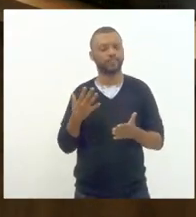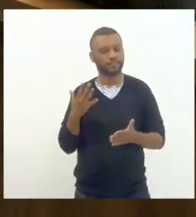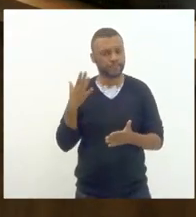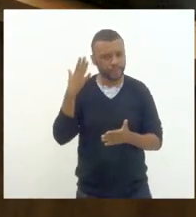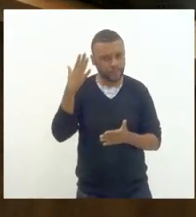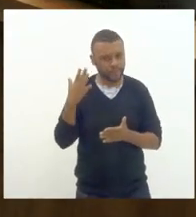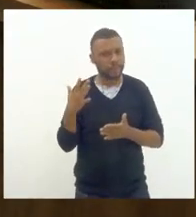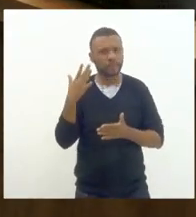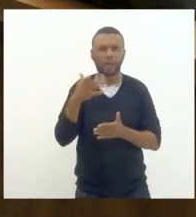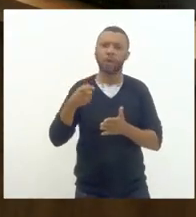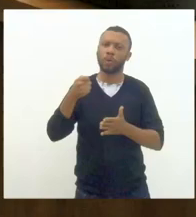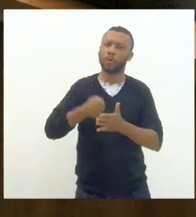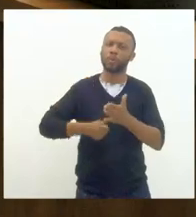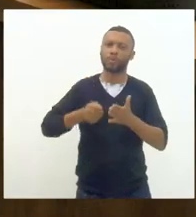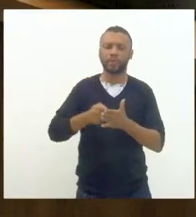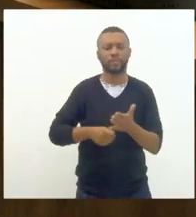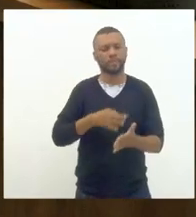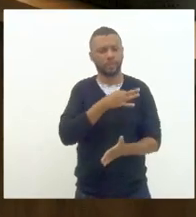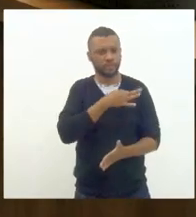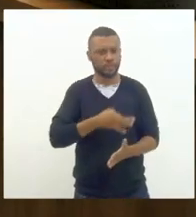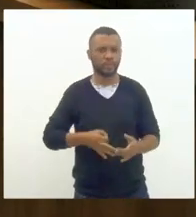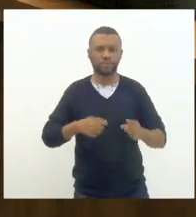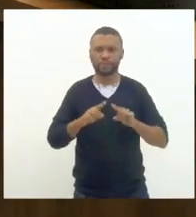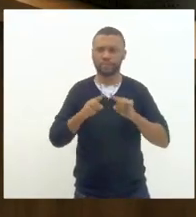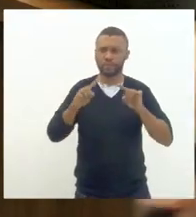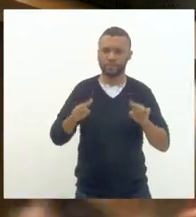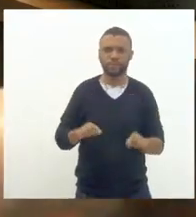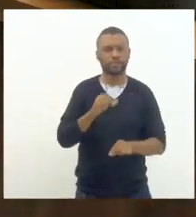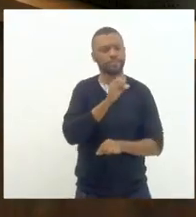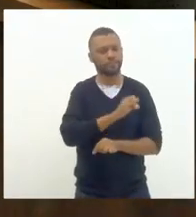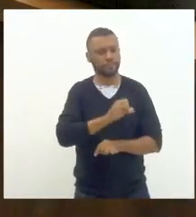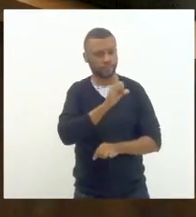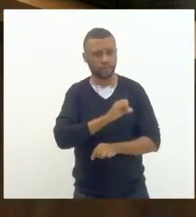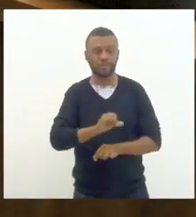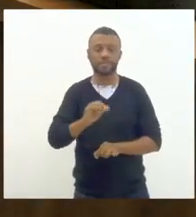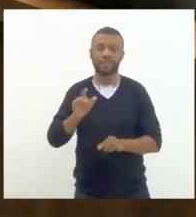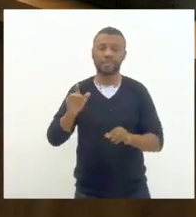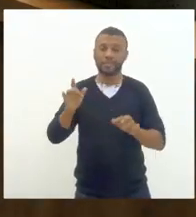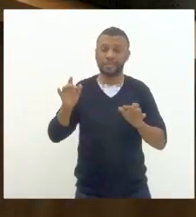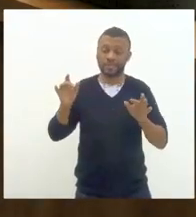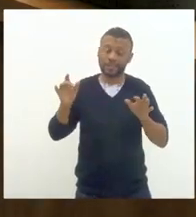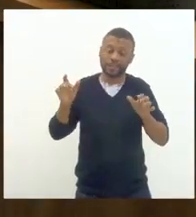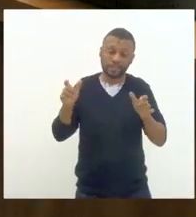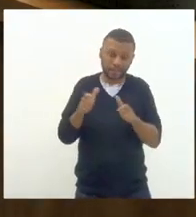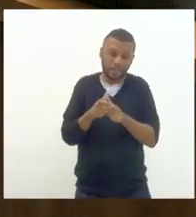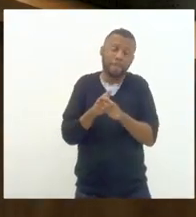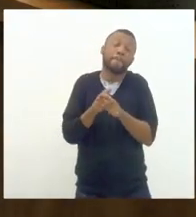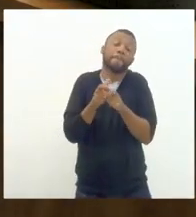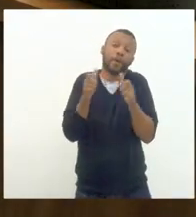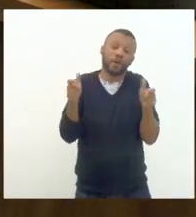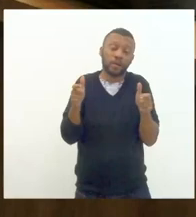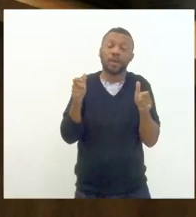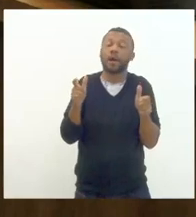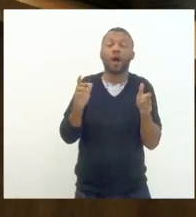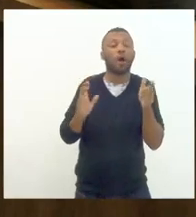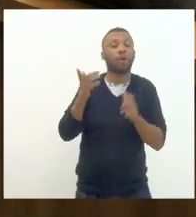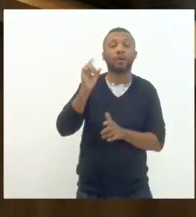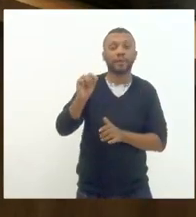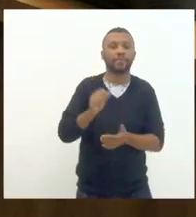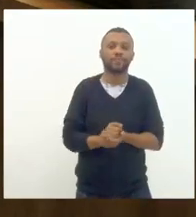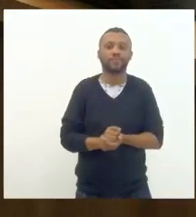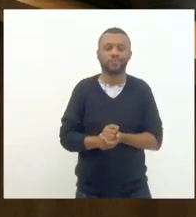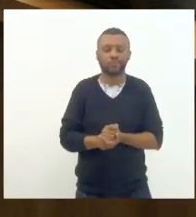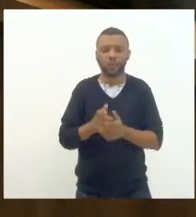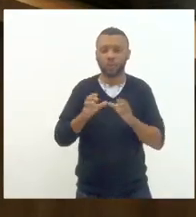pela dignidade do trabalhador e da trabalhadora fluminense, que acaba majoritariamente, deputada Renata Souza, sendo